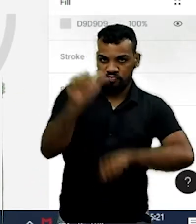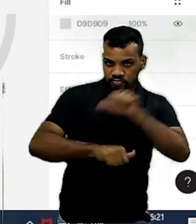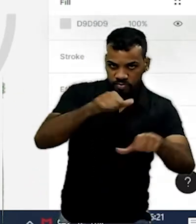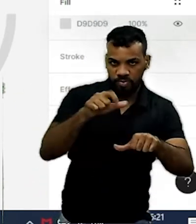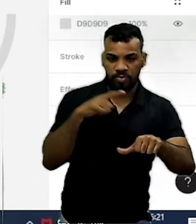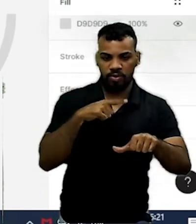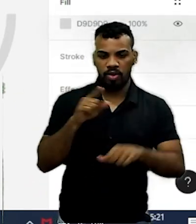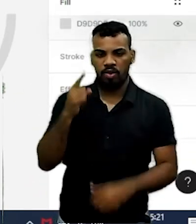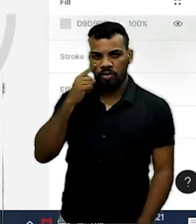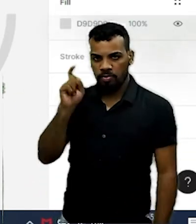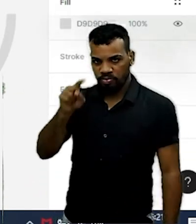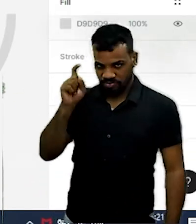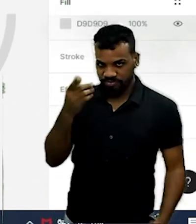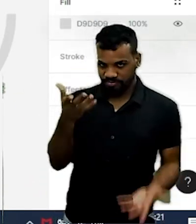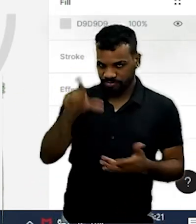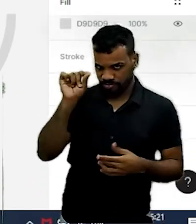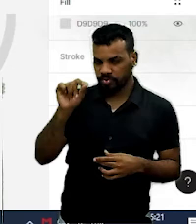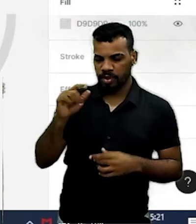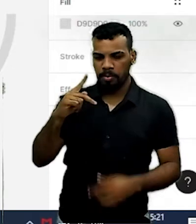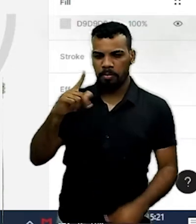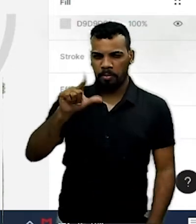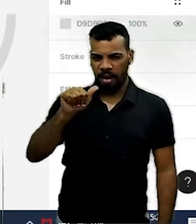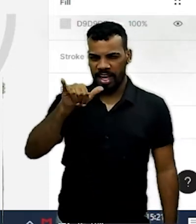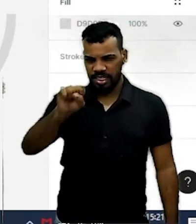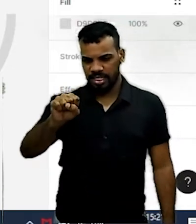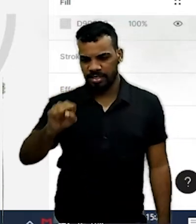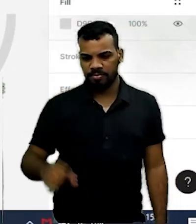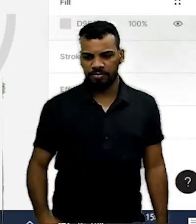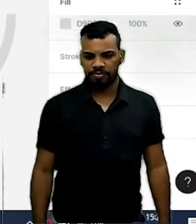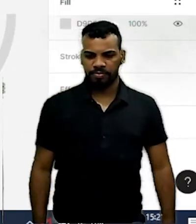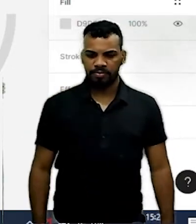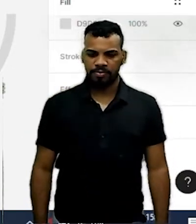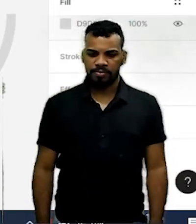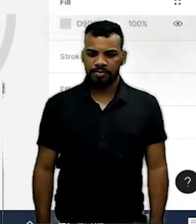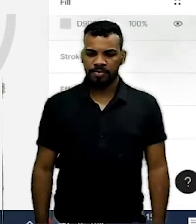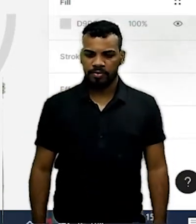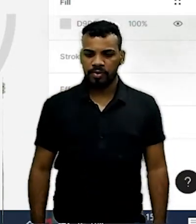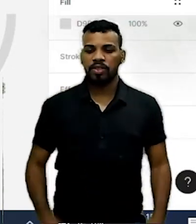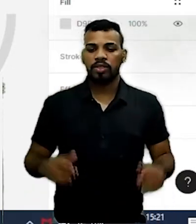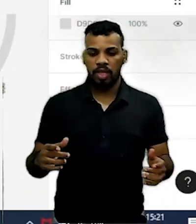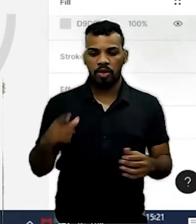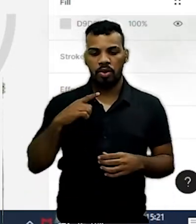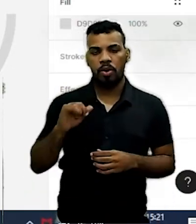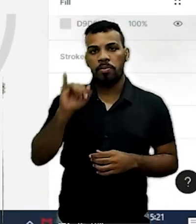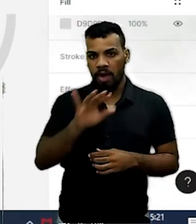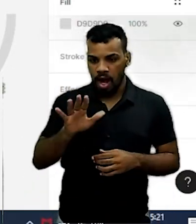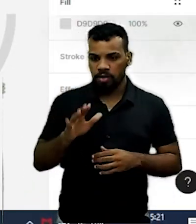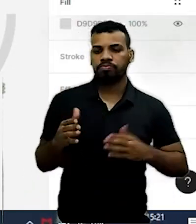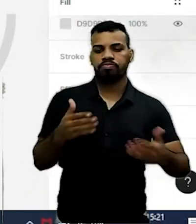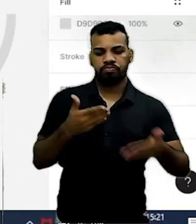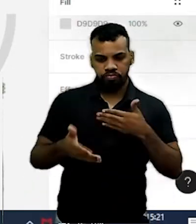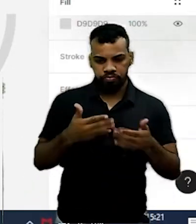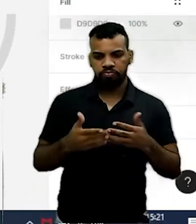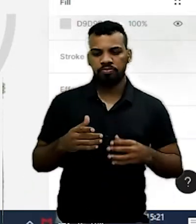Image, clico nela, procuro uma imagem qualquer, vou botar essa daqui.